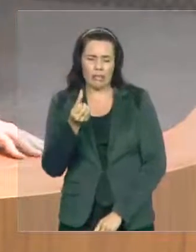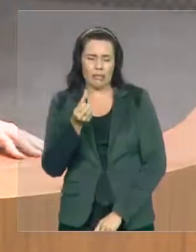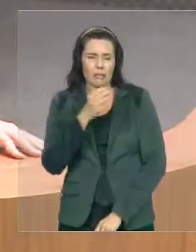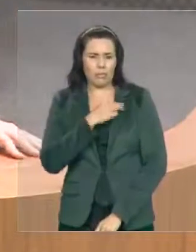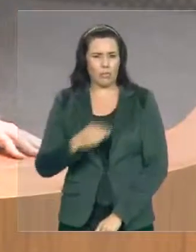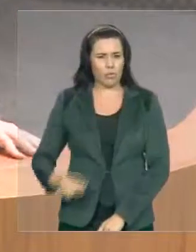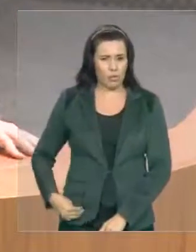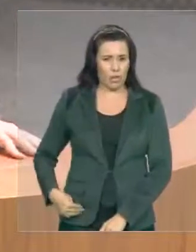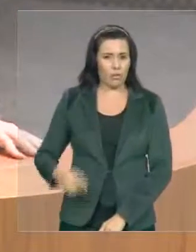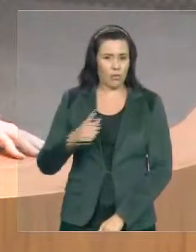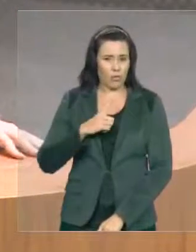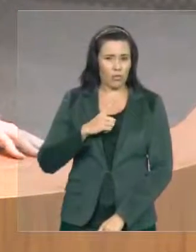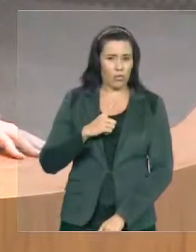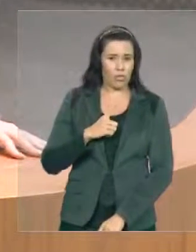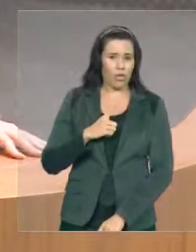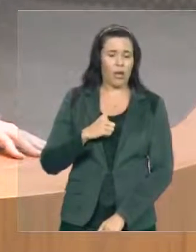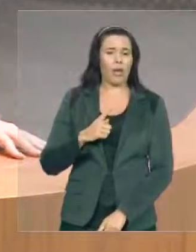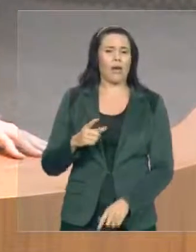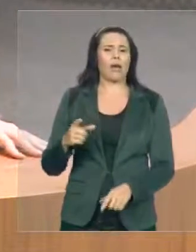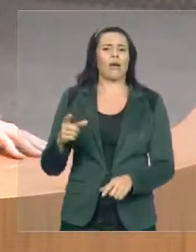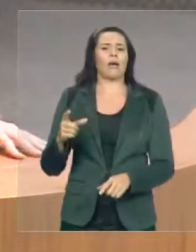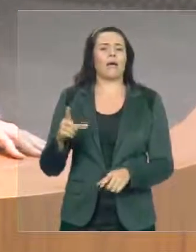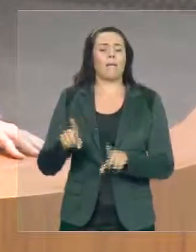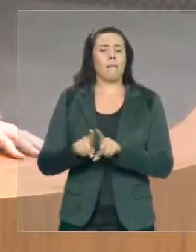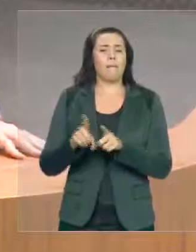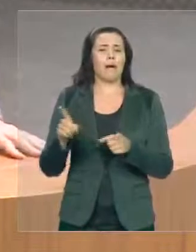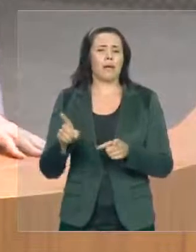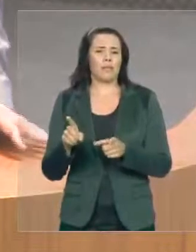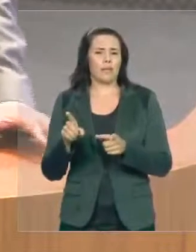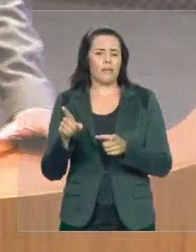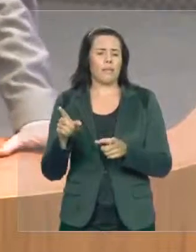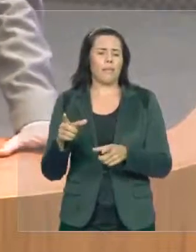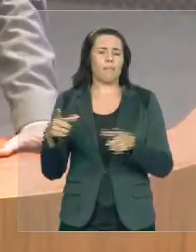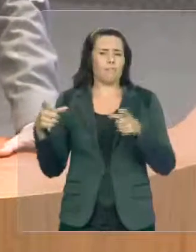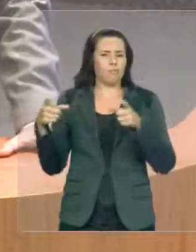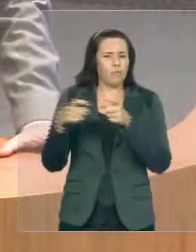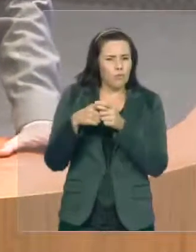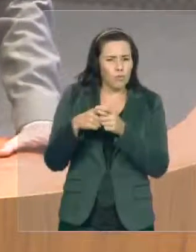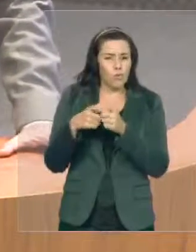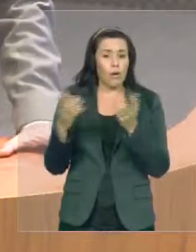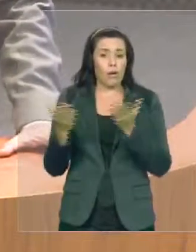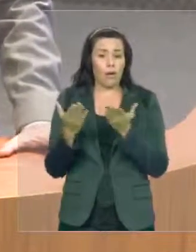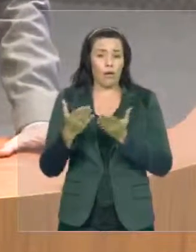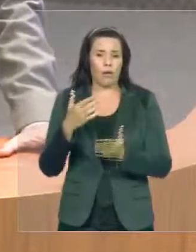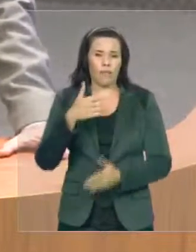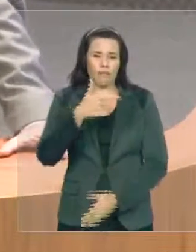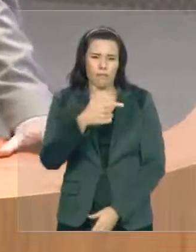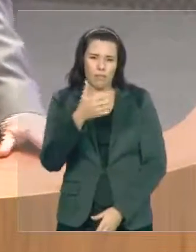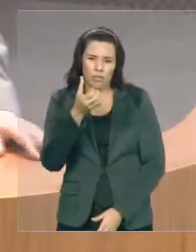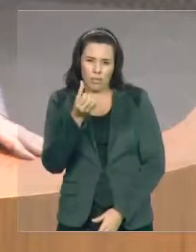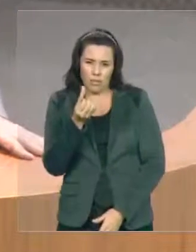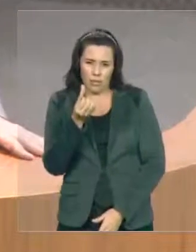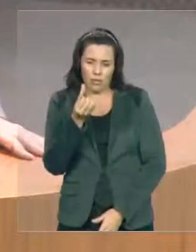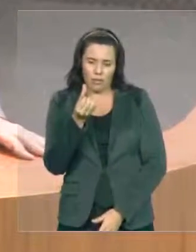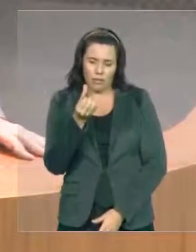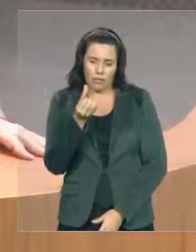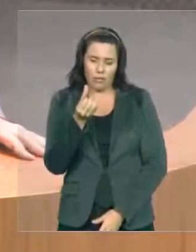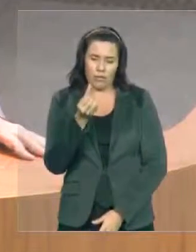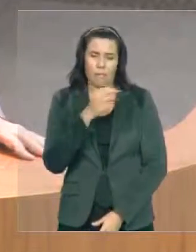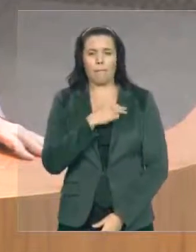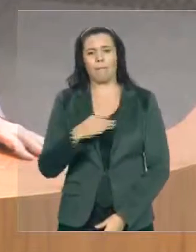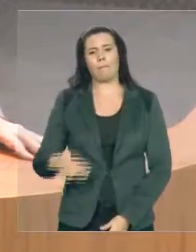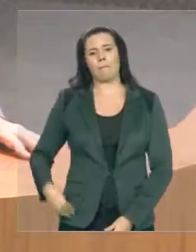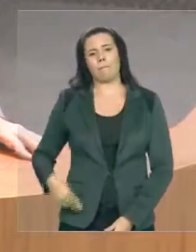isso cria uma economia, pode ser uma economia simbólica, mas diminui a máquina pública, vai